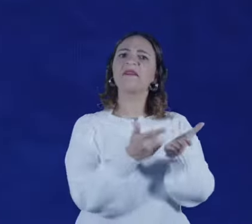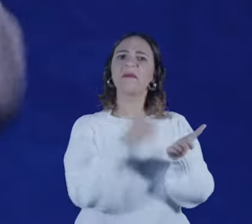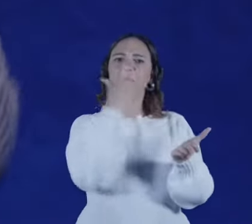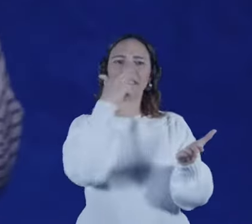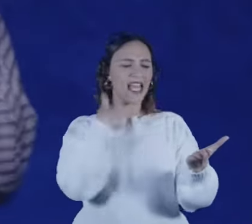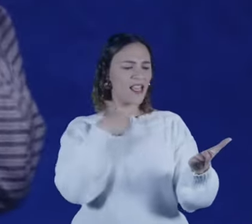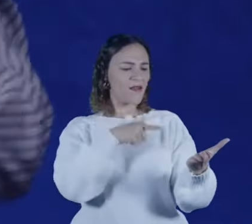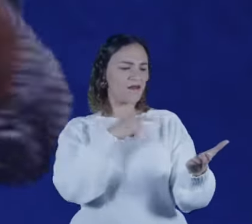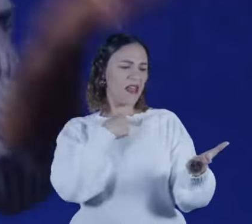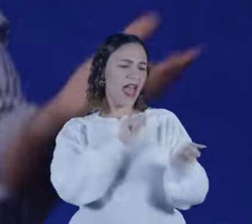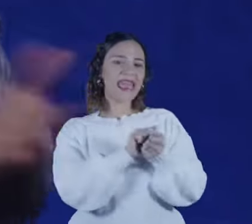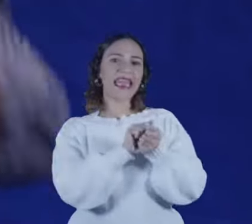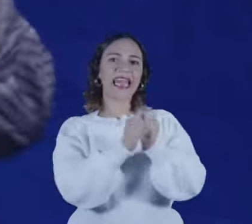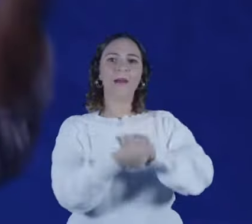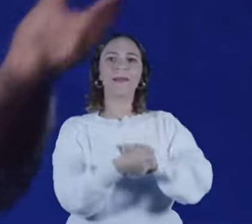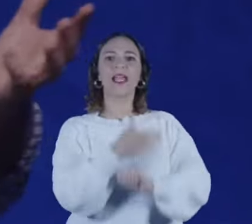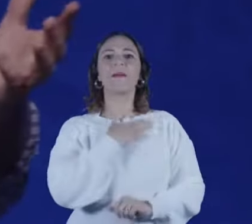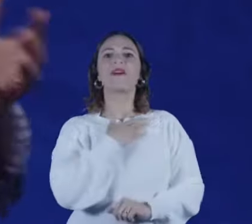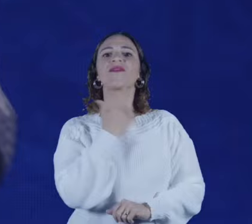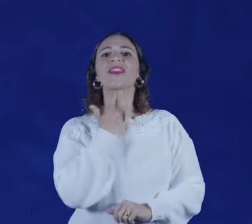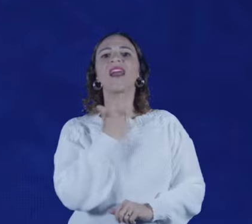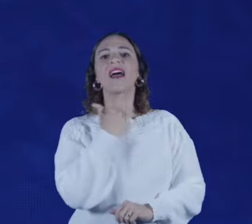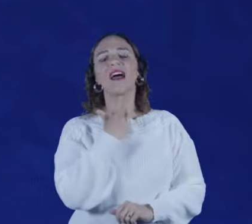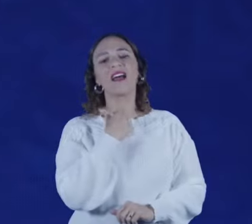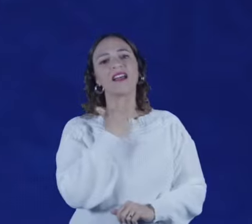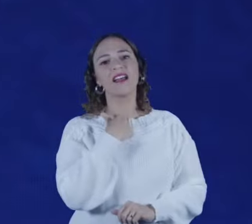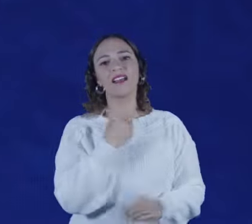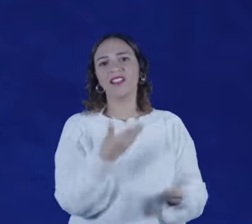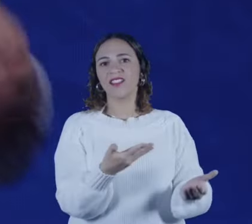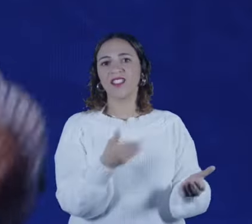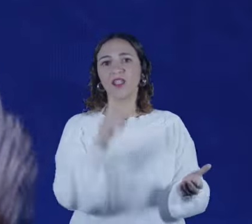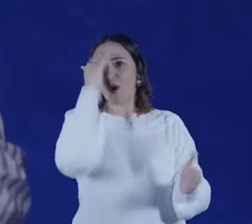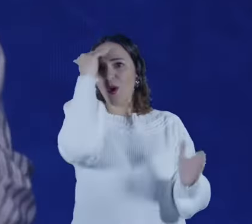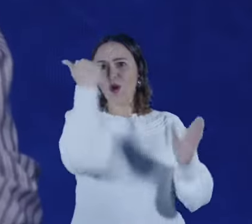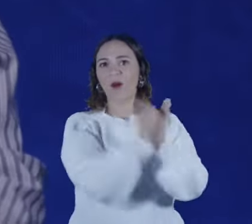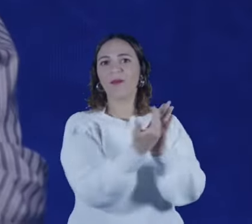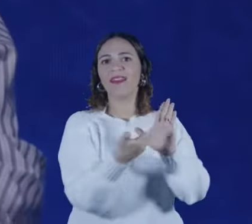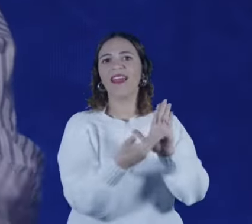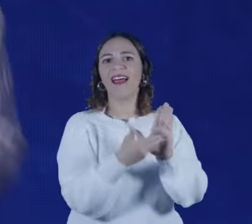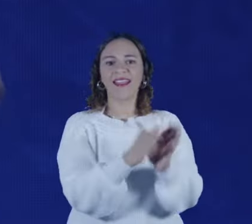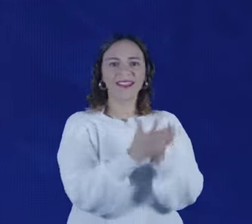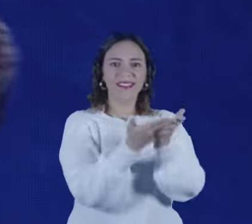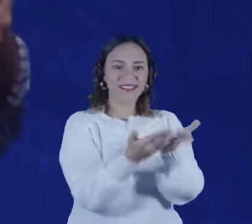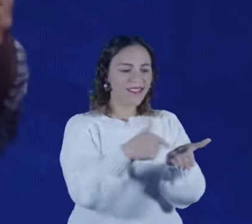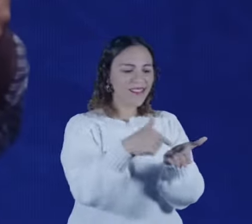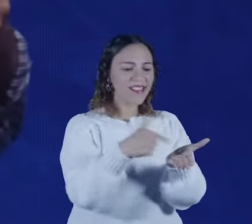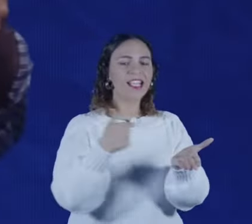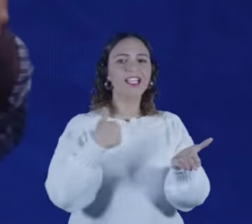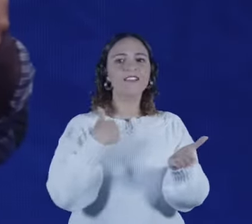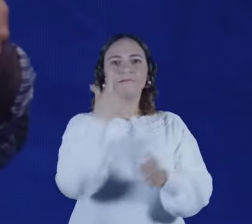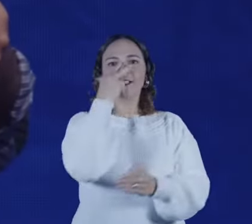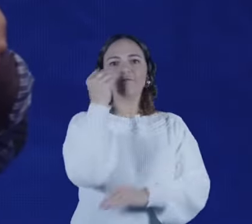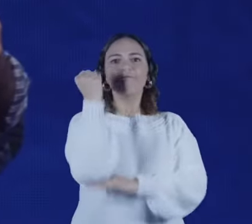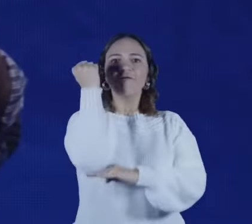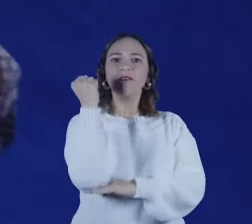seu próprio querer, para a sua vontade, e não fazem da Bíblia o seu